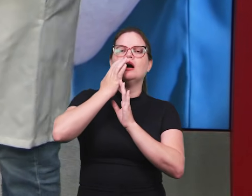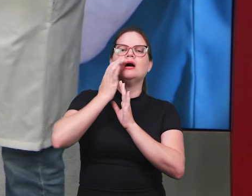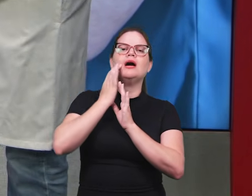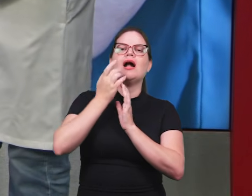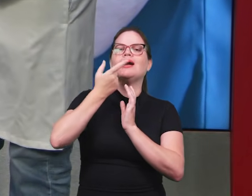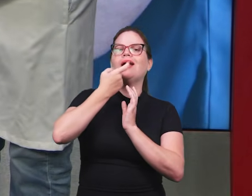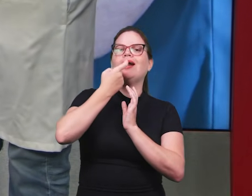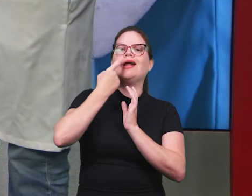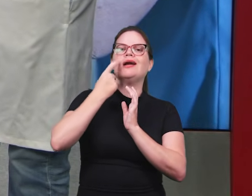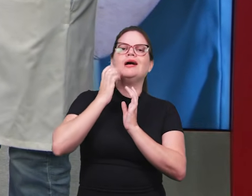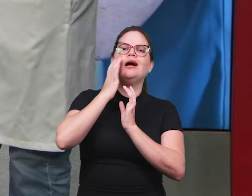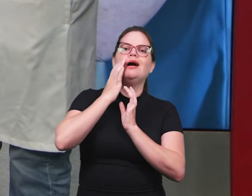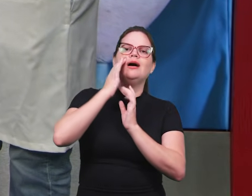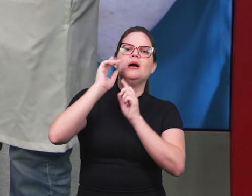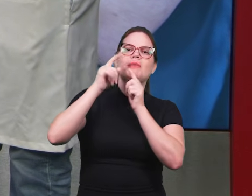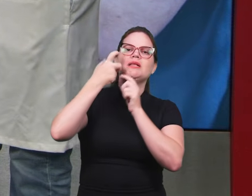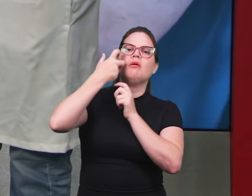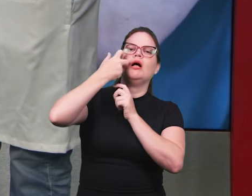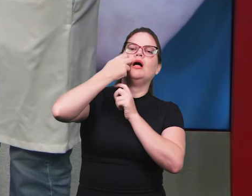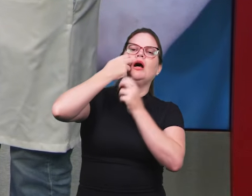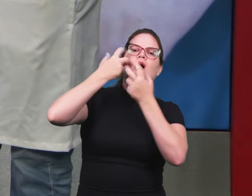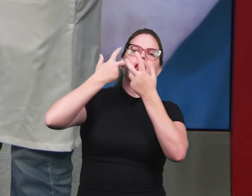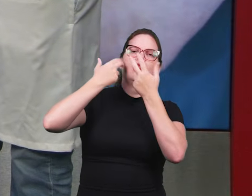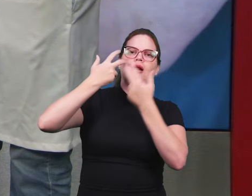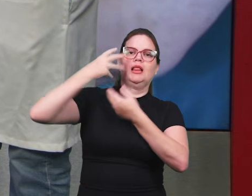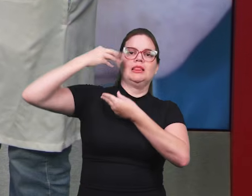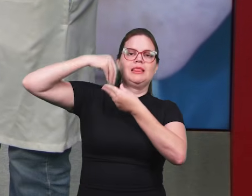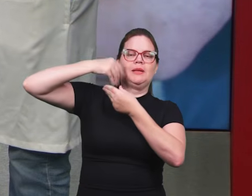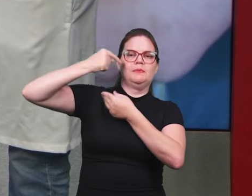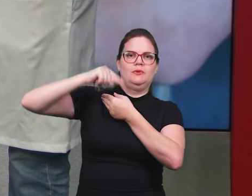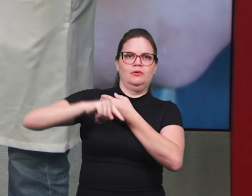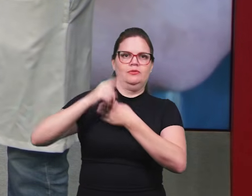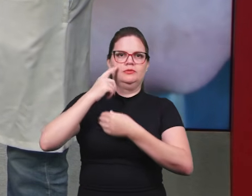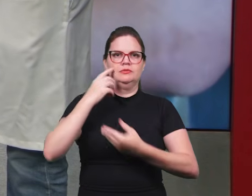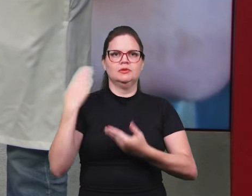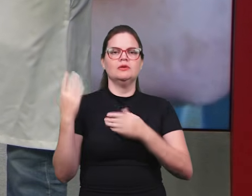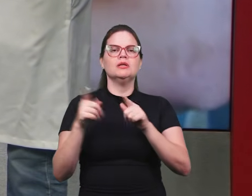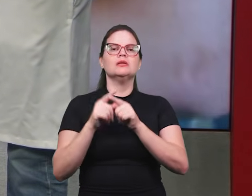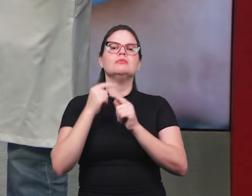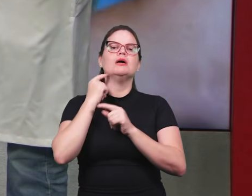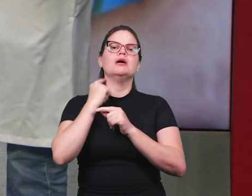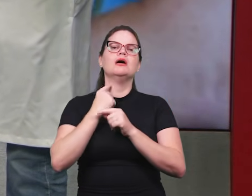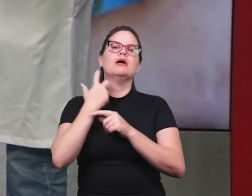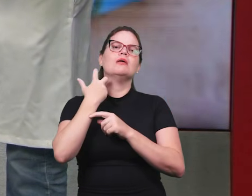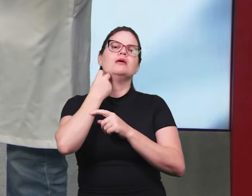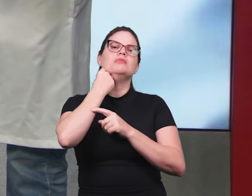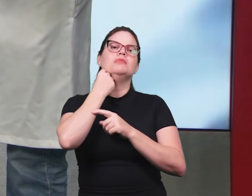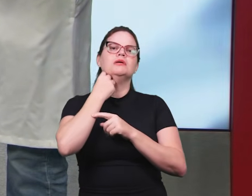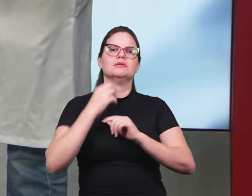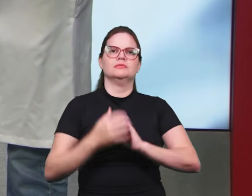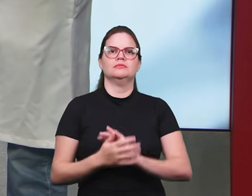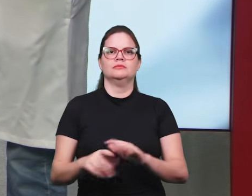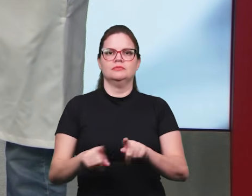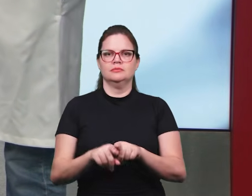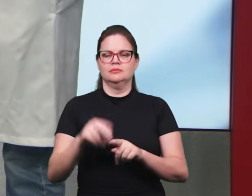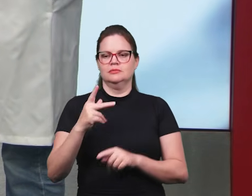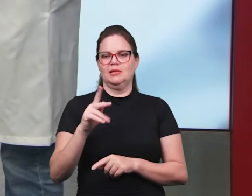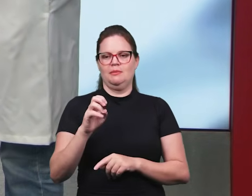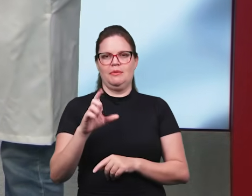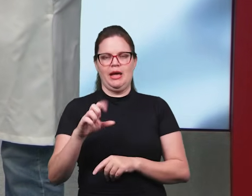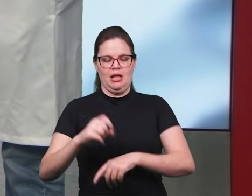aqui é anestesia regional. Anestesia regional, classicamente, nós temos uma anestesia peridural,